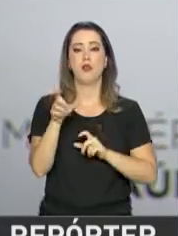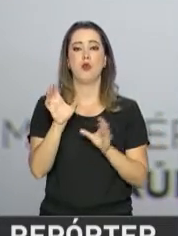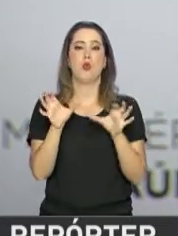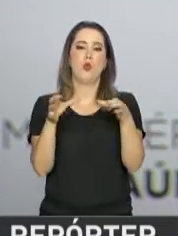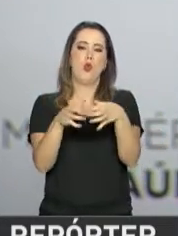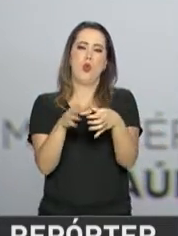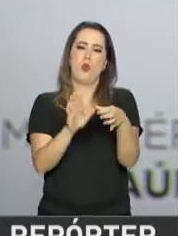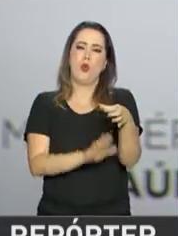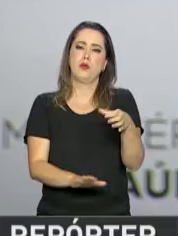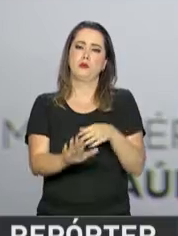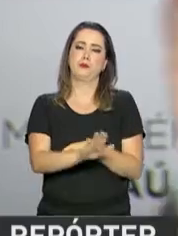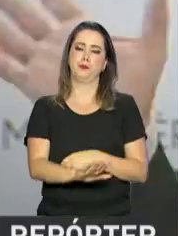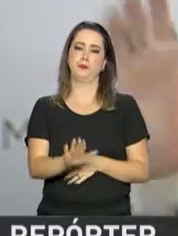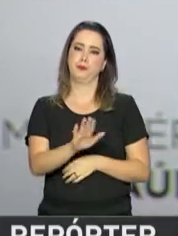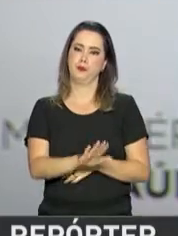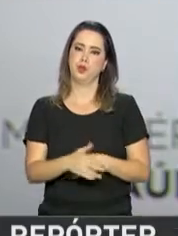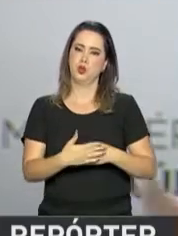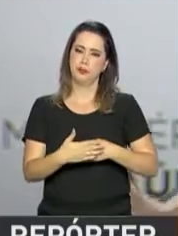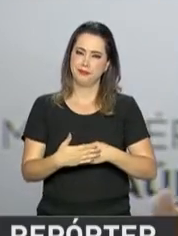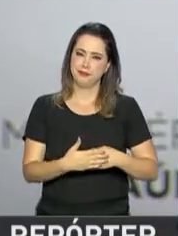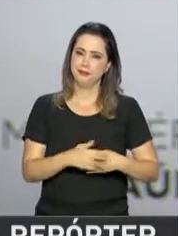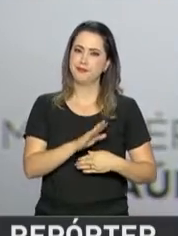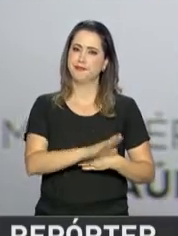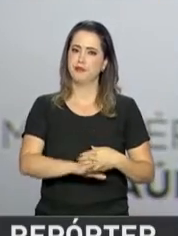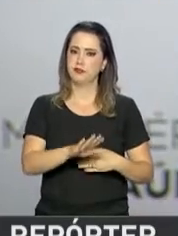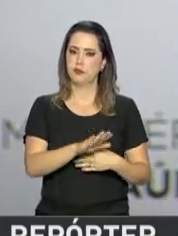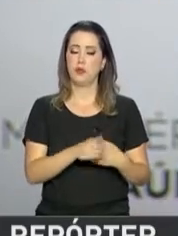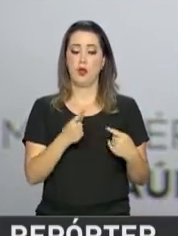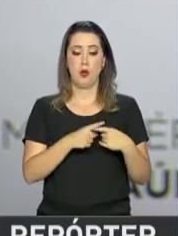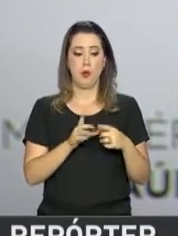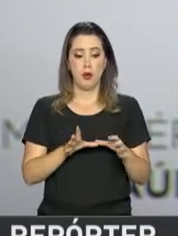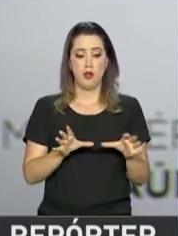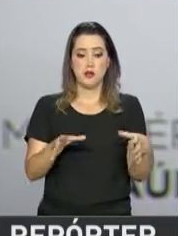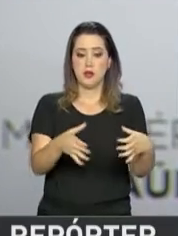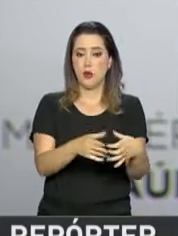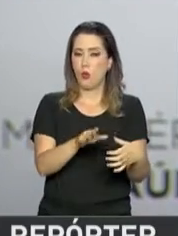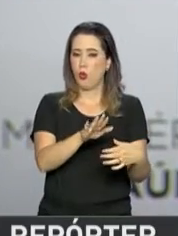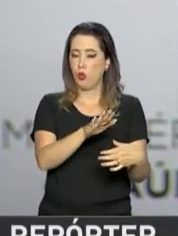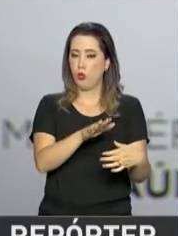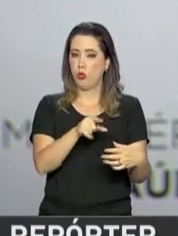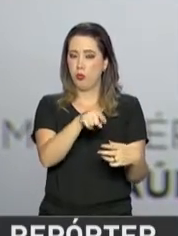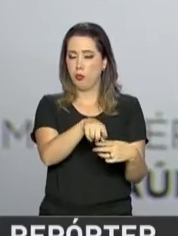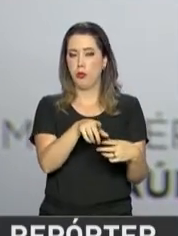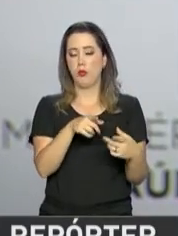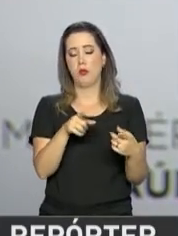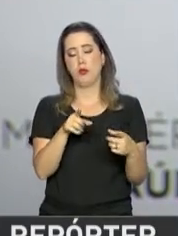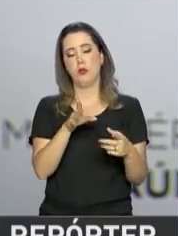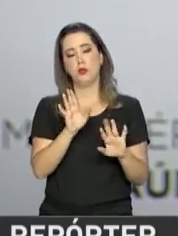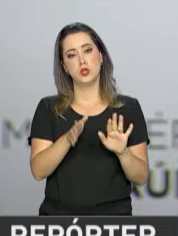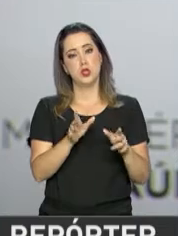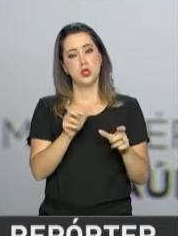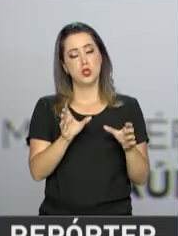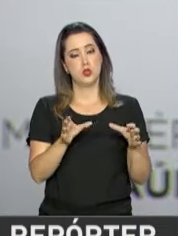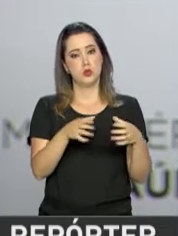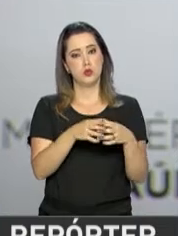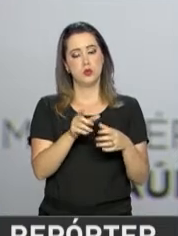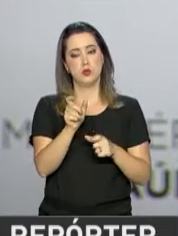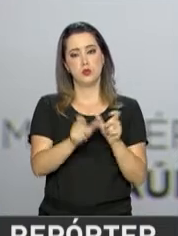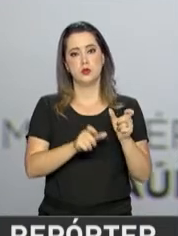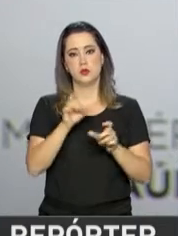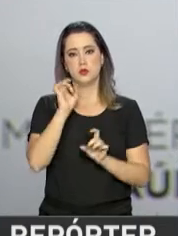crianças porque esse grupo tão é extenso de pessoas